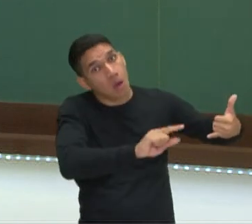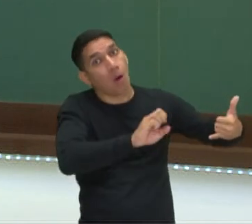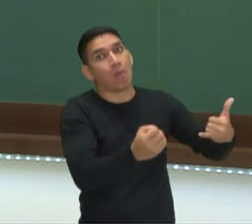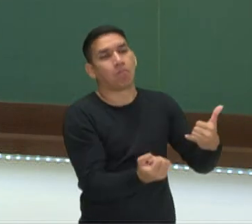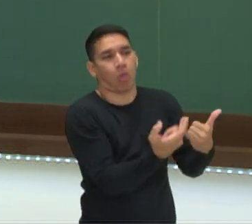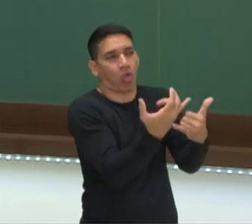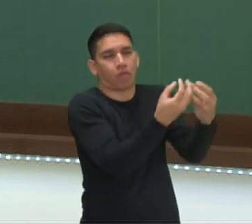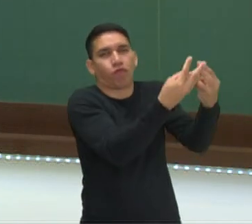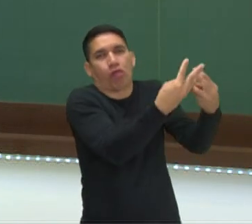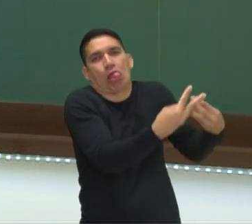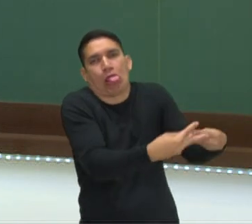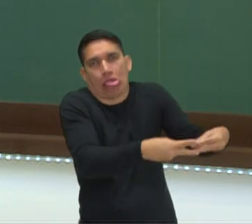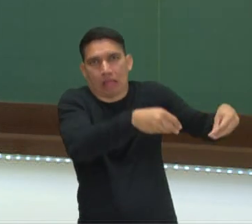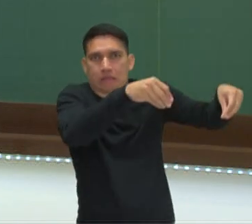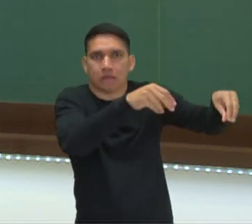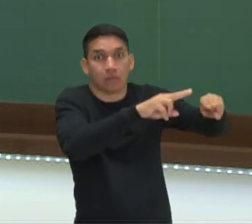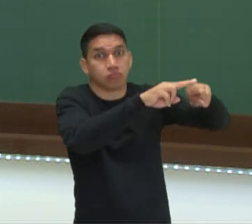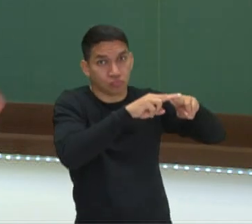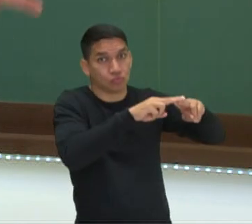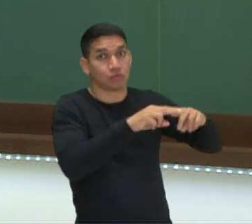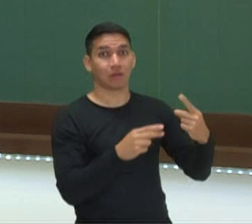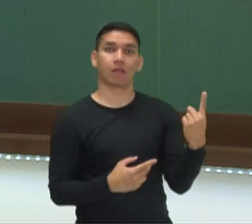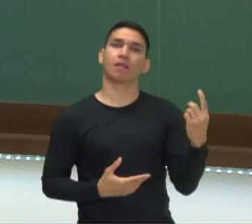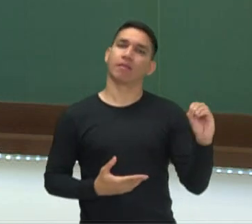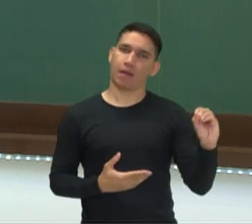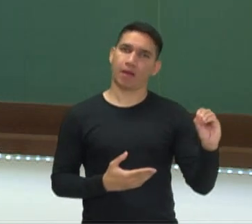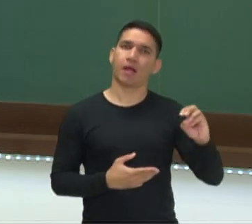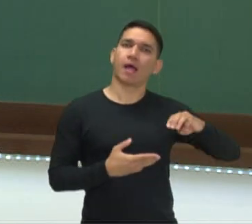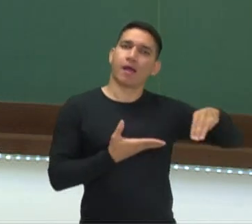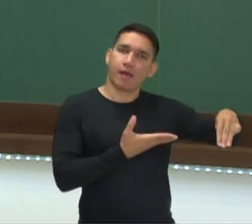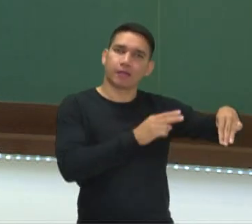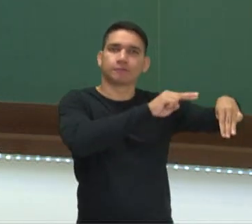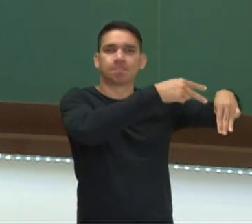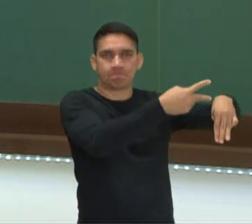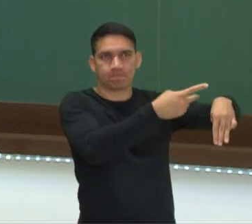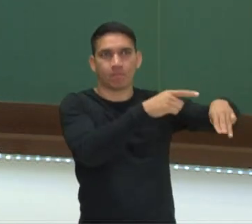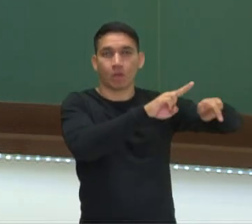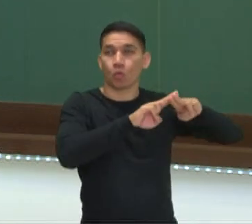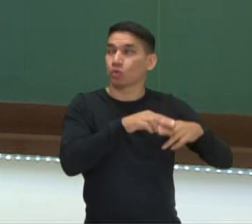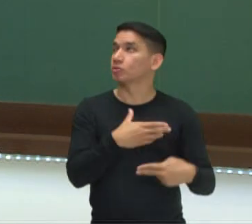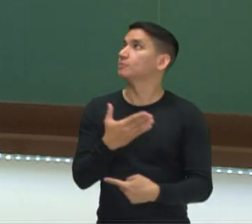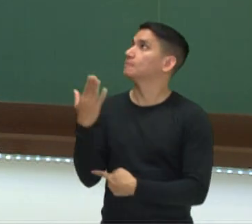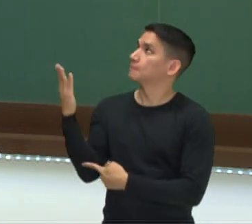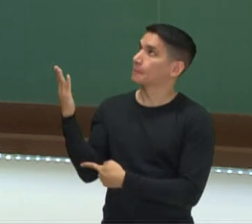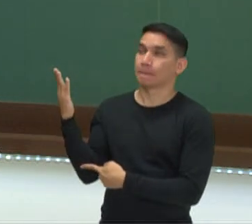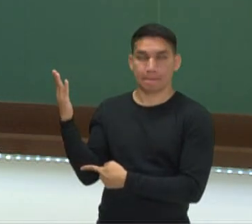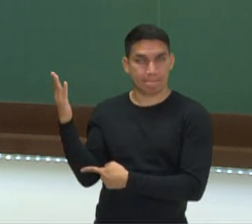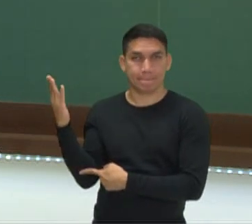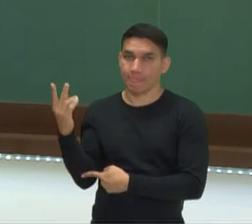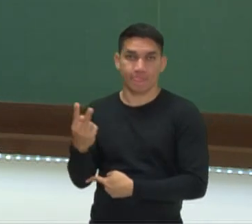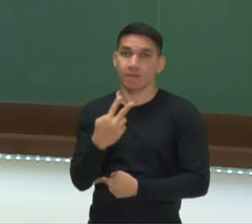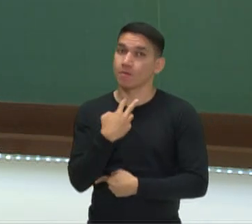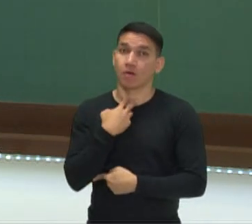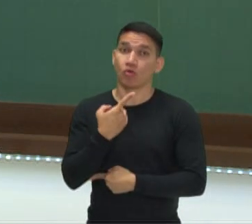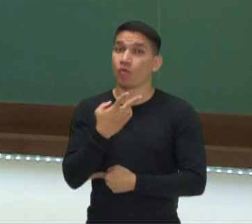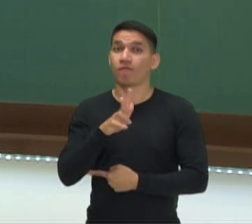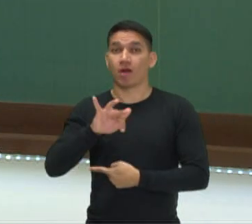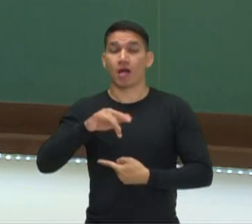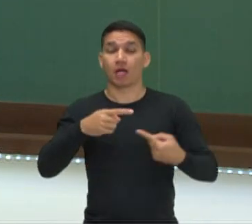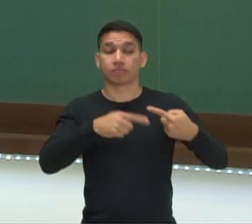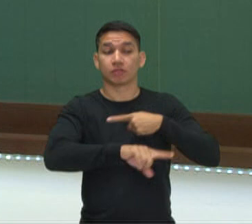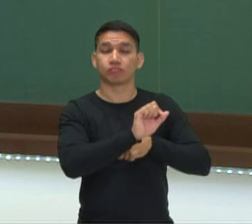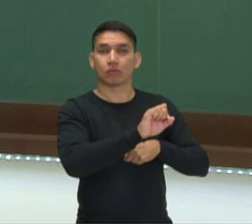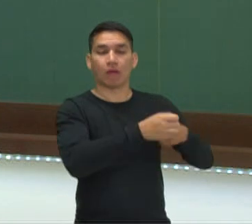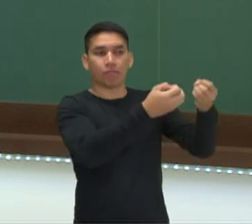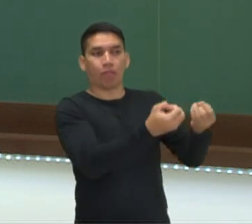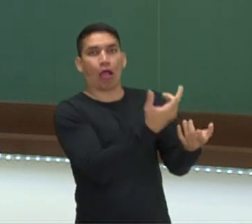fogo, dele derreter e pegar fogo. Então por isso que a gente usa uma bitola para garantir que o aquecimento não vá